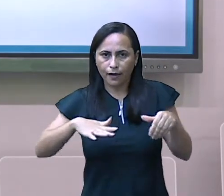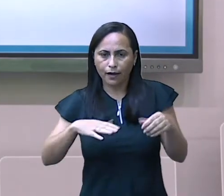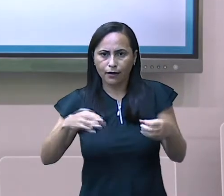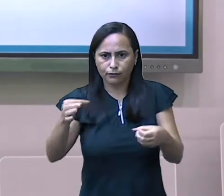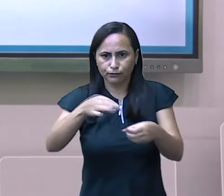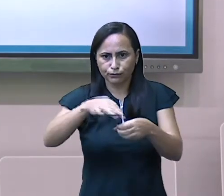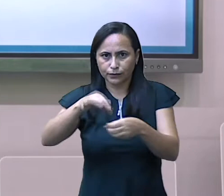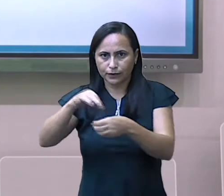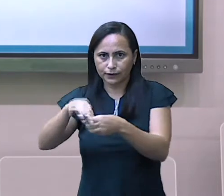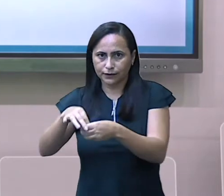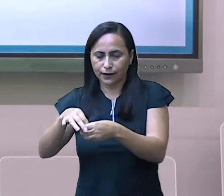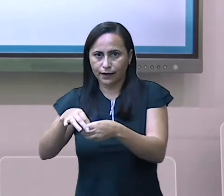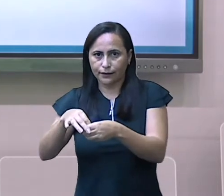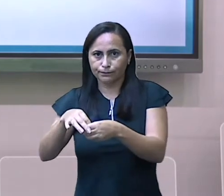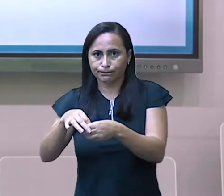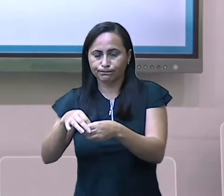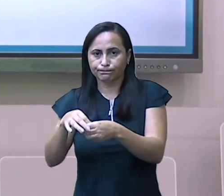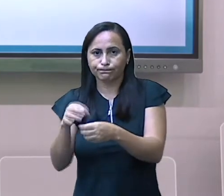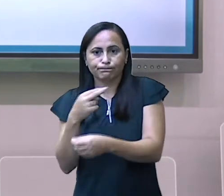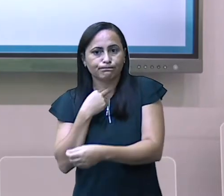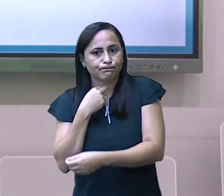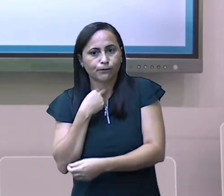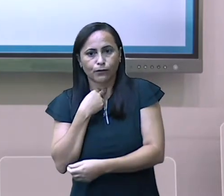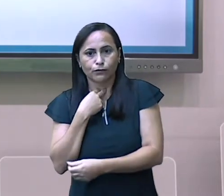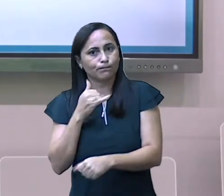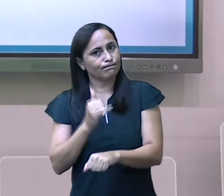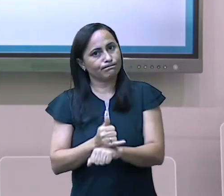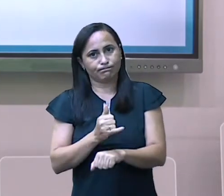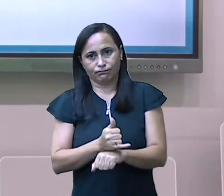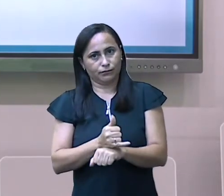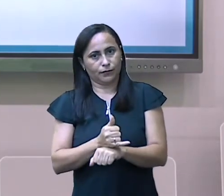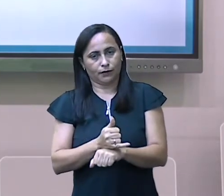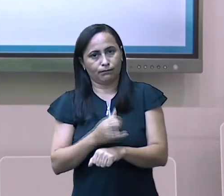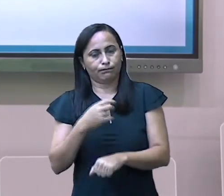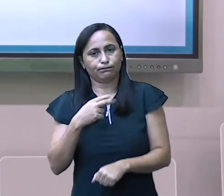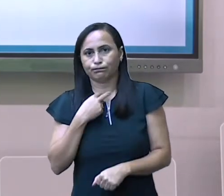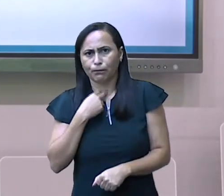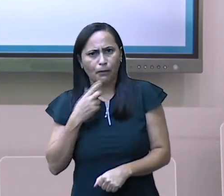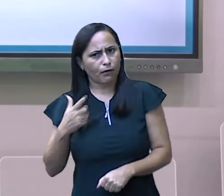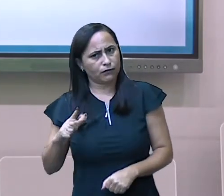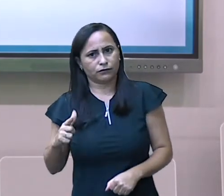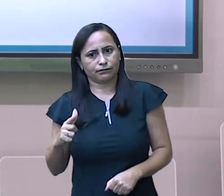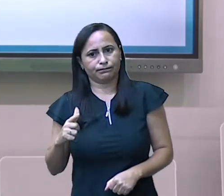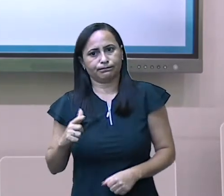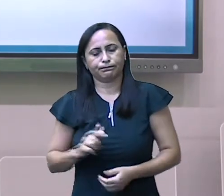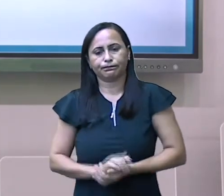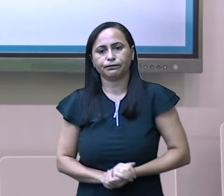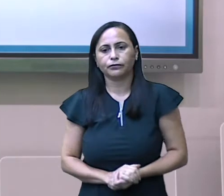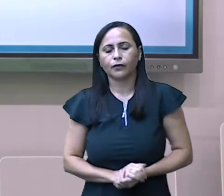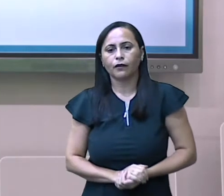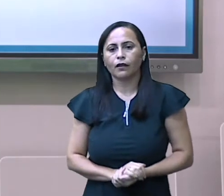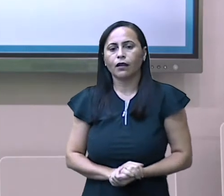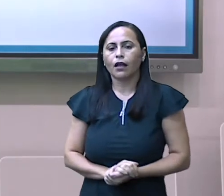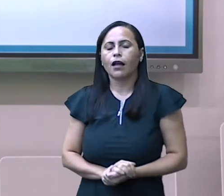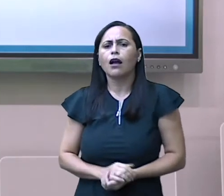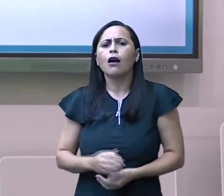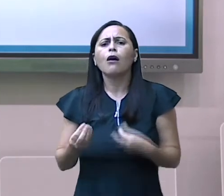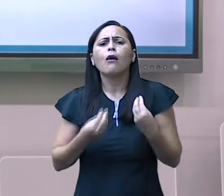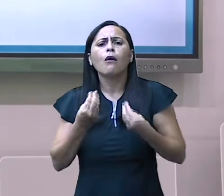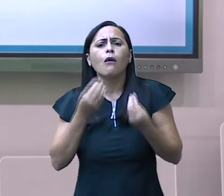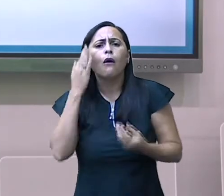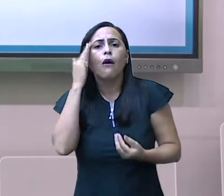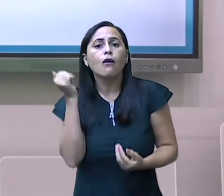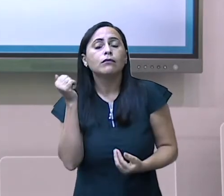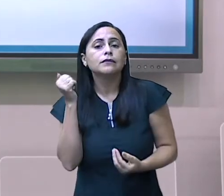mineral atrapalha o desenvolvimento da planta. Sim, como que eu vou saber? Nós vamos saber a partir